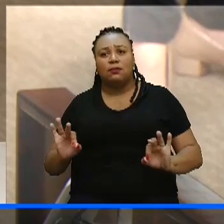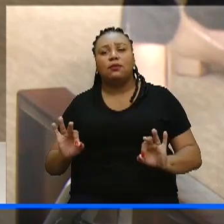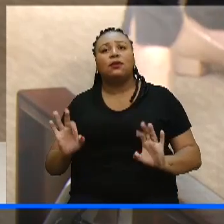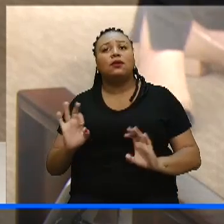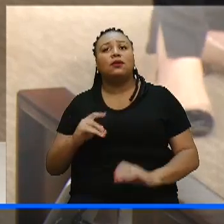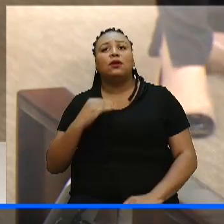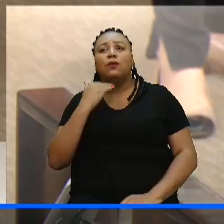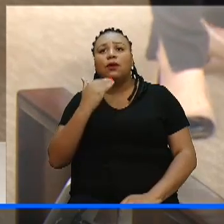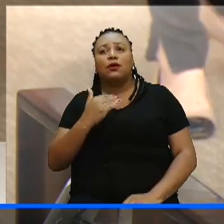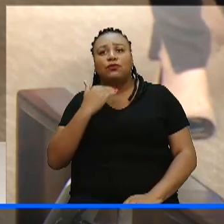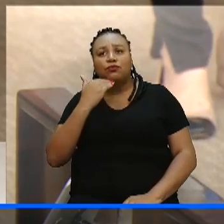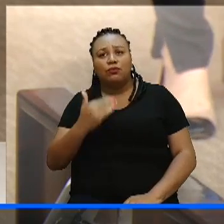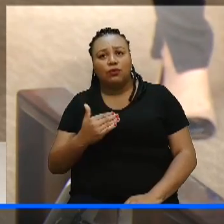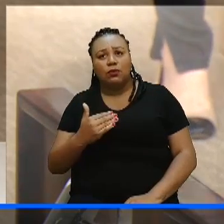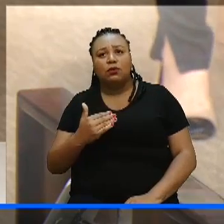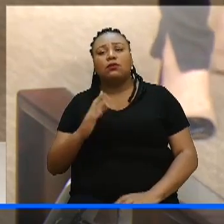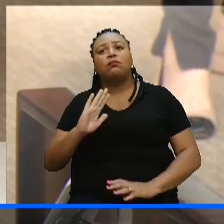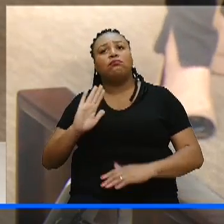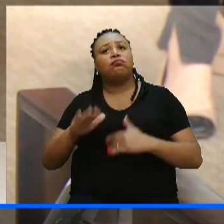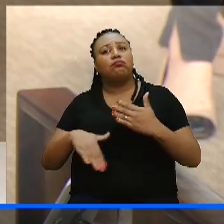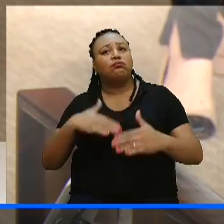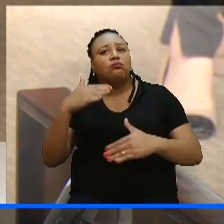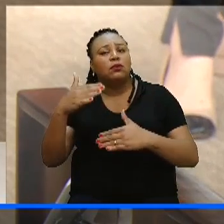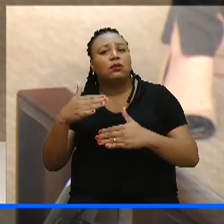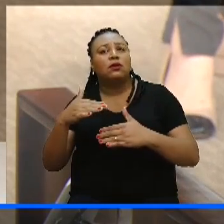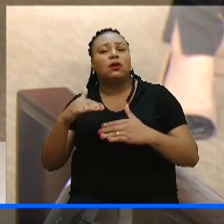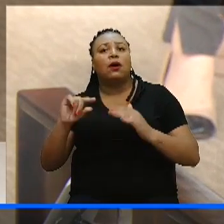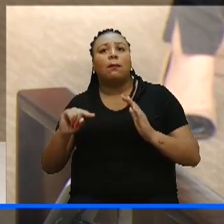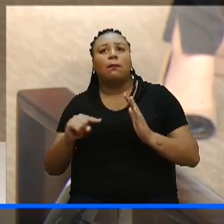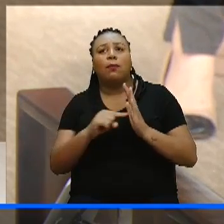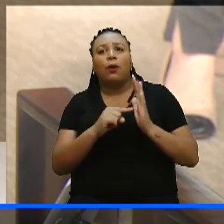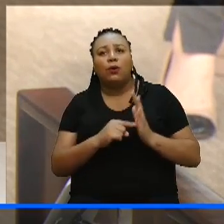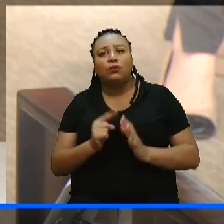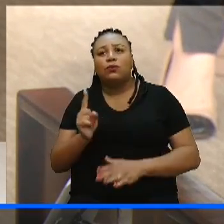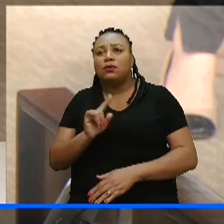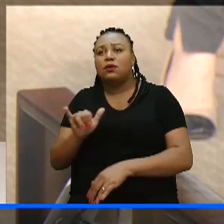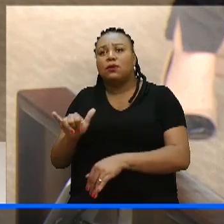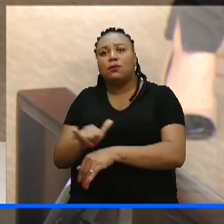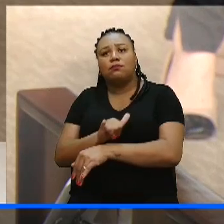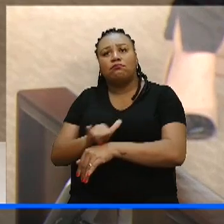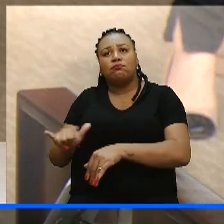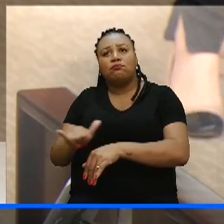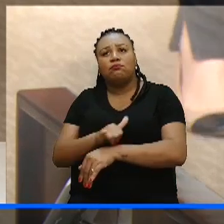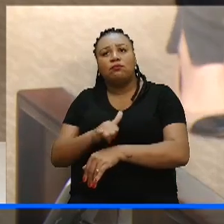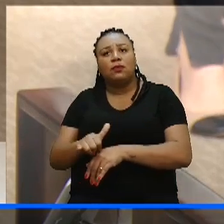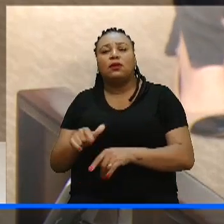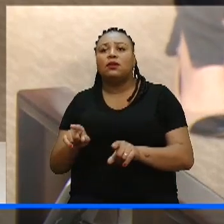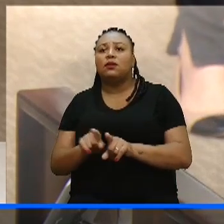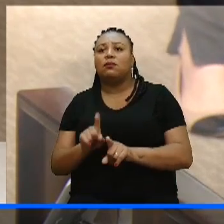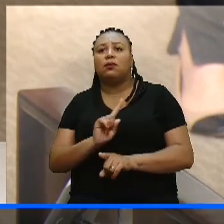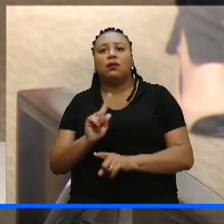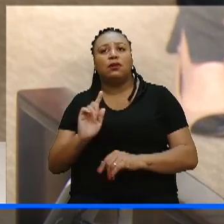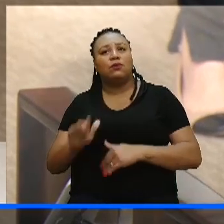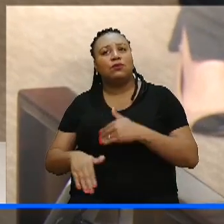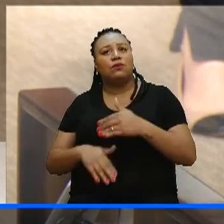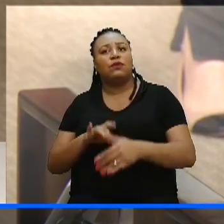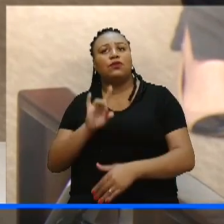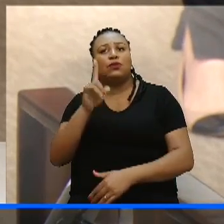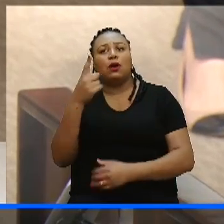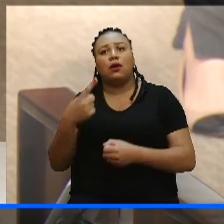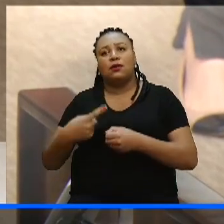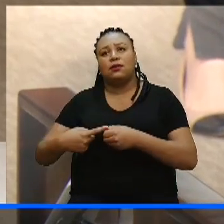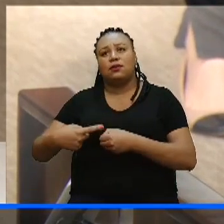nada adiantaria desenvolver pontos não estratégicos e nem desenvolver apenas uma